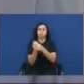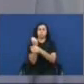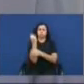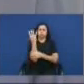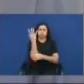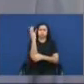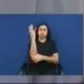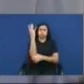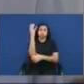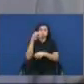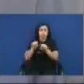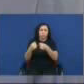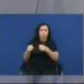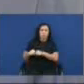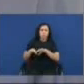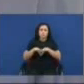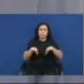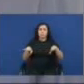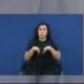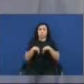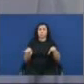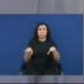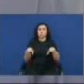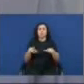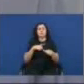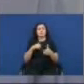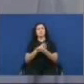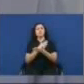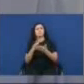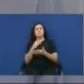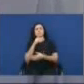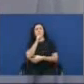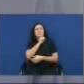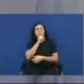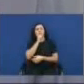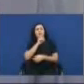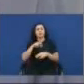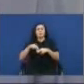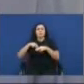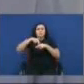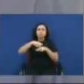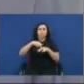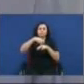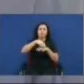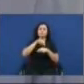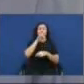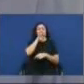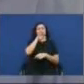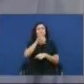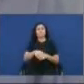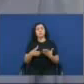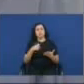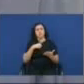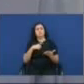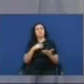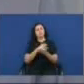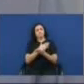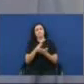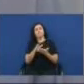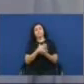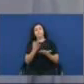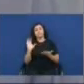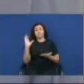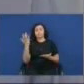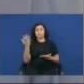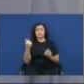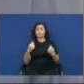pessoas, principalmente pessoas idosas, e tropeçam, infelizmente tem muitos casos assim,